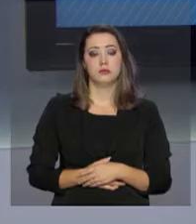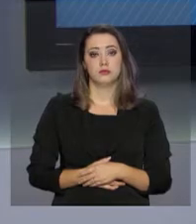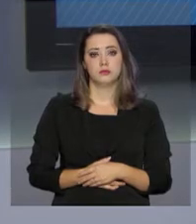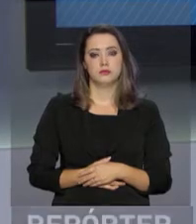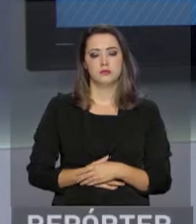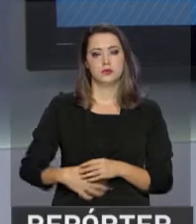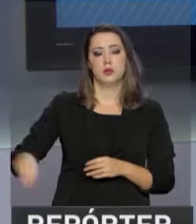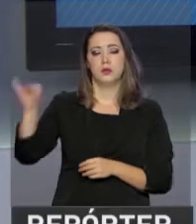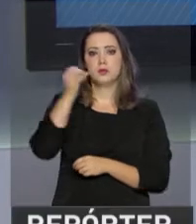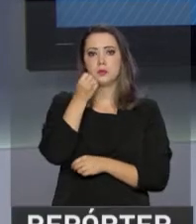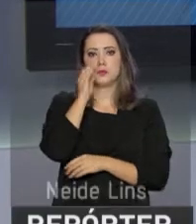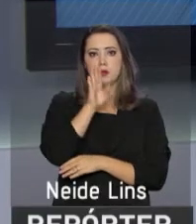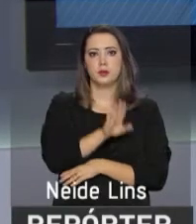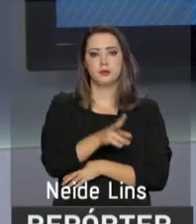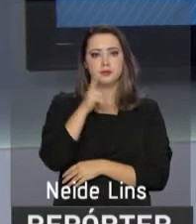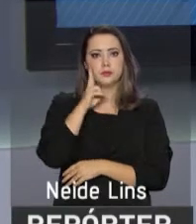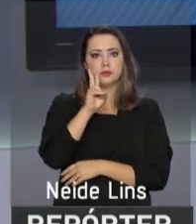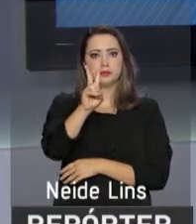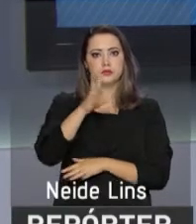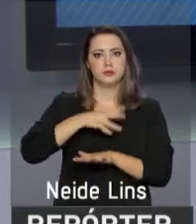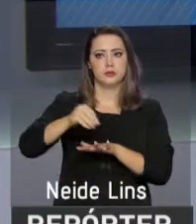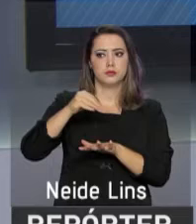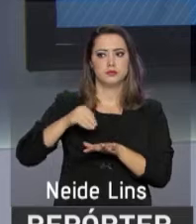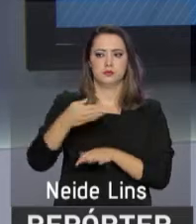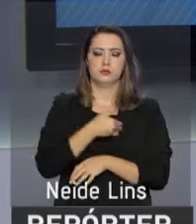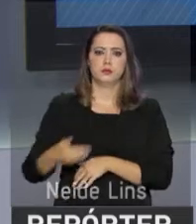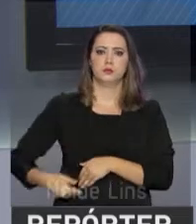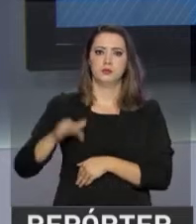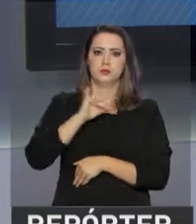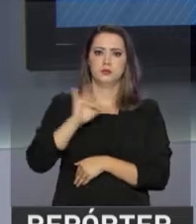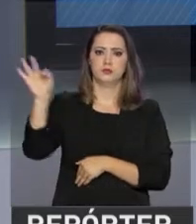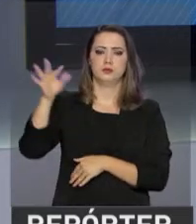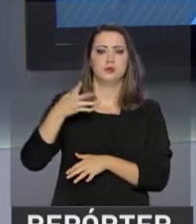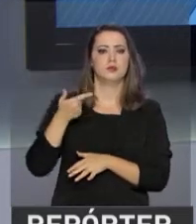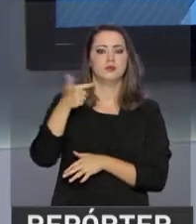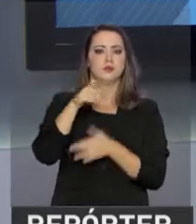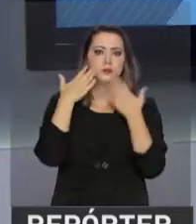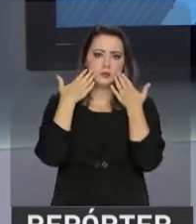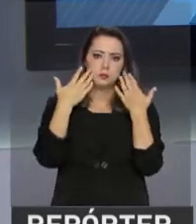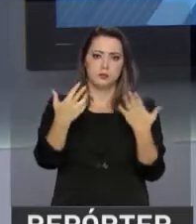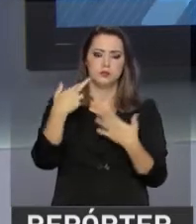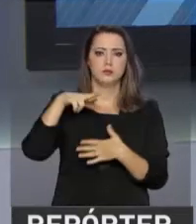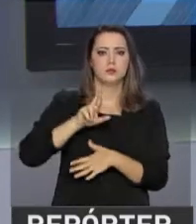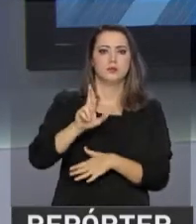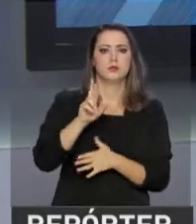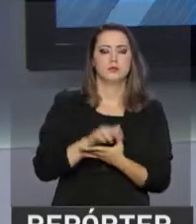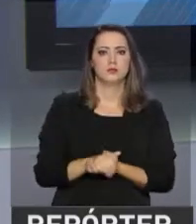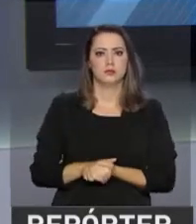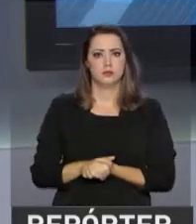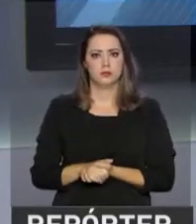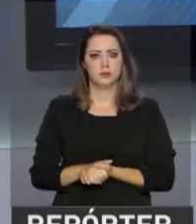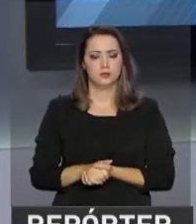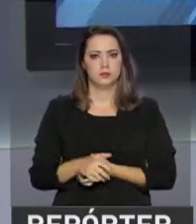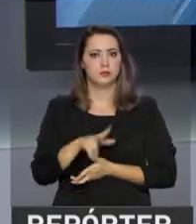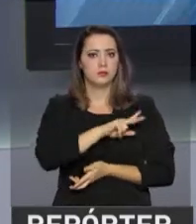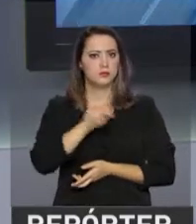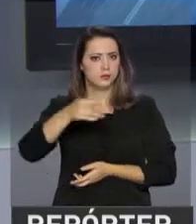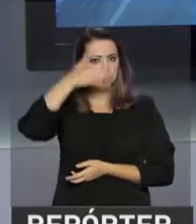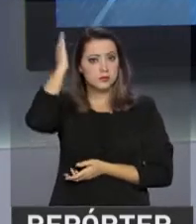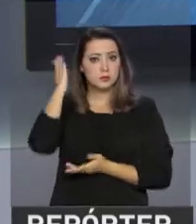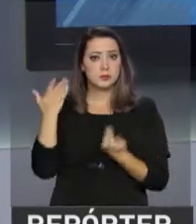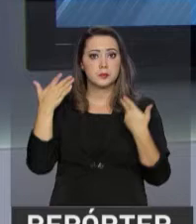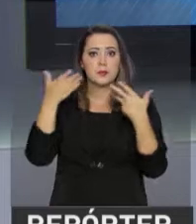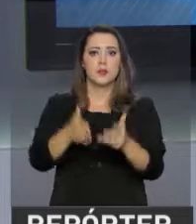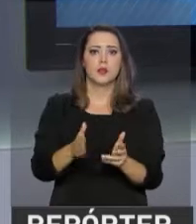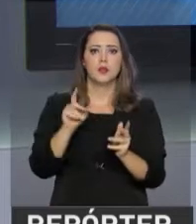olá boa tarde a companhia agora as notícias do governo federal em mais uma edição do repórter nbr o presidente michel temer